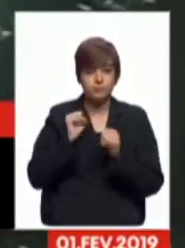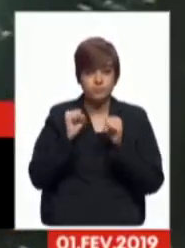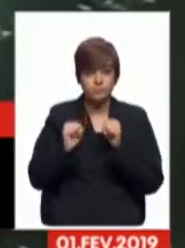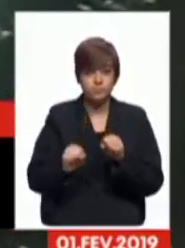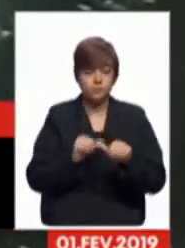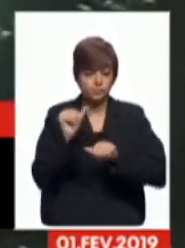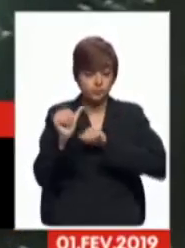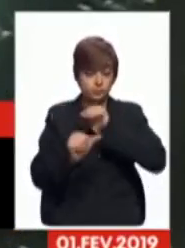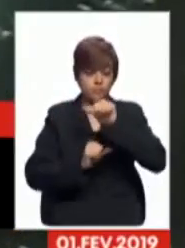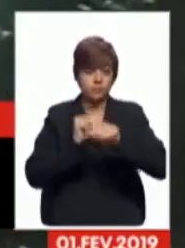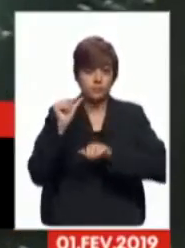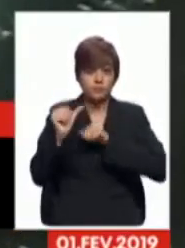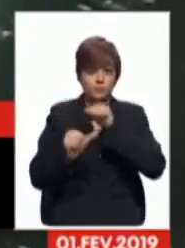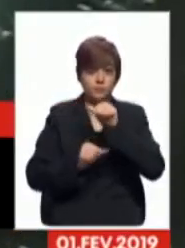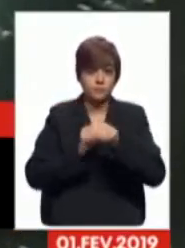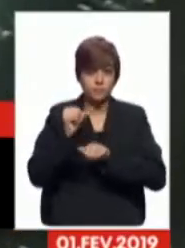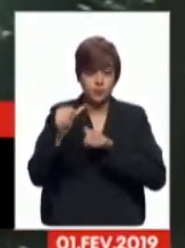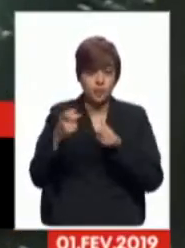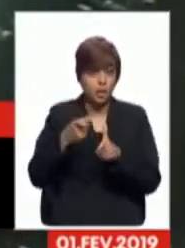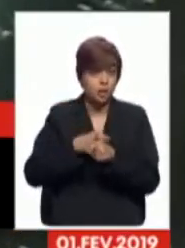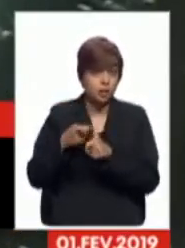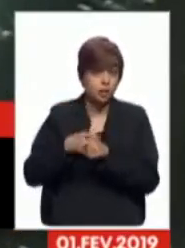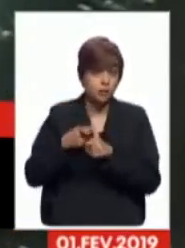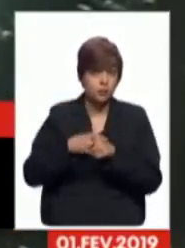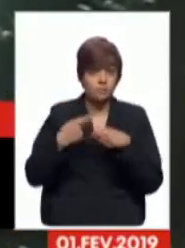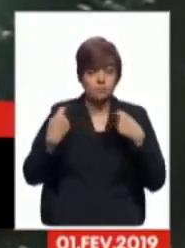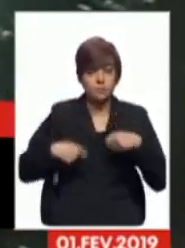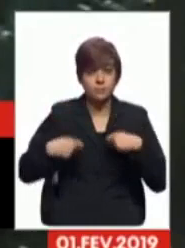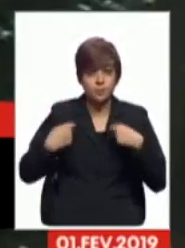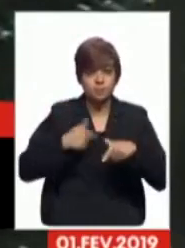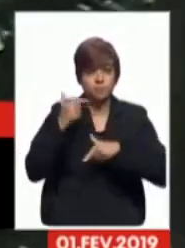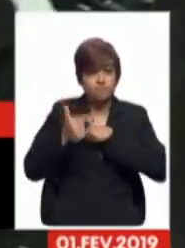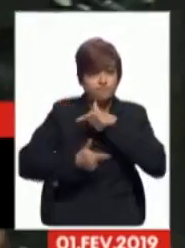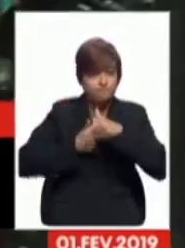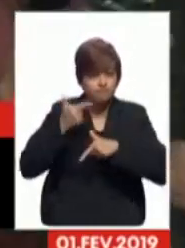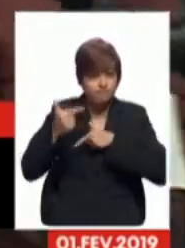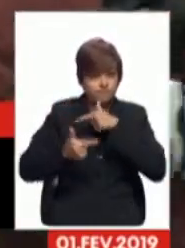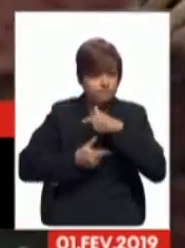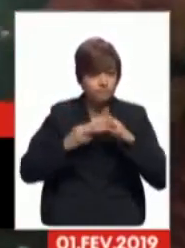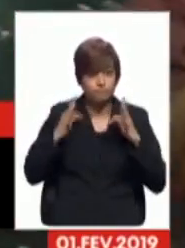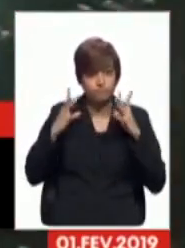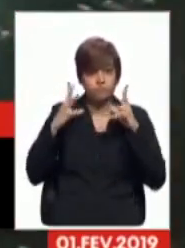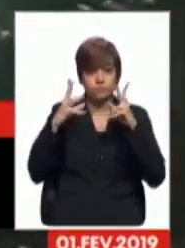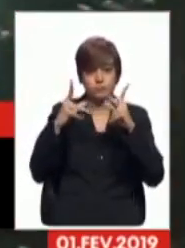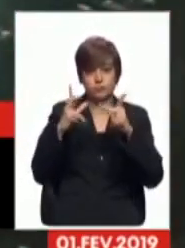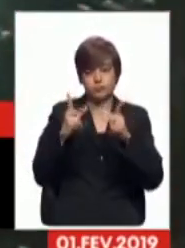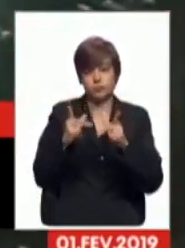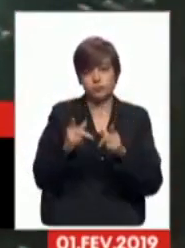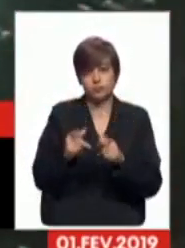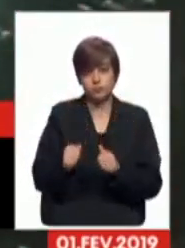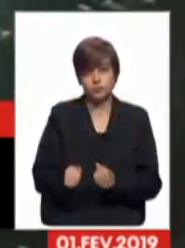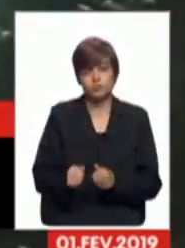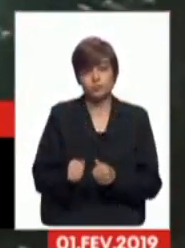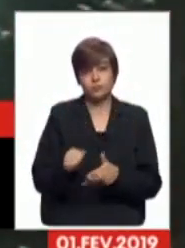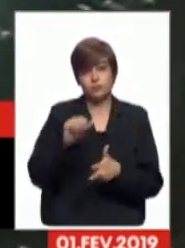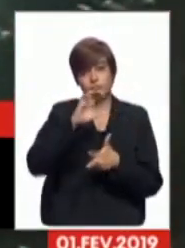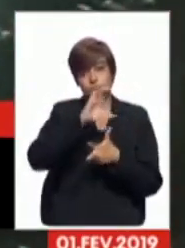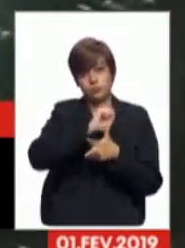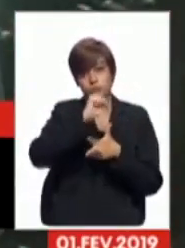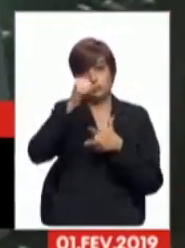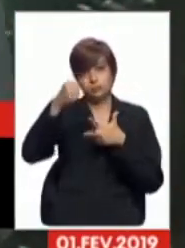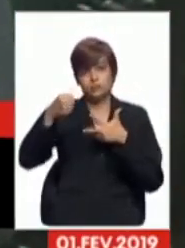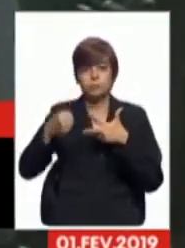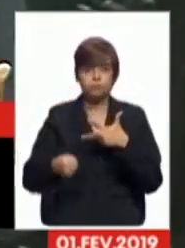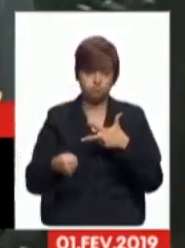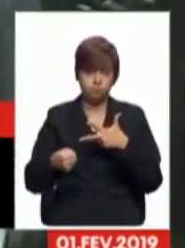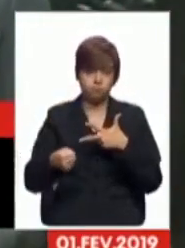contas, o que dependerá dos esforços conjuntos de todos os poderes. Por isso